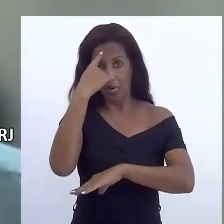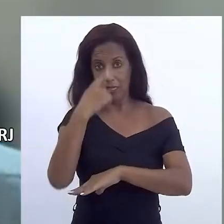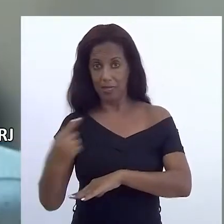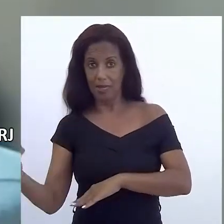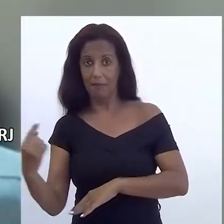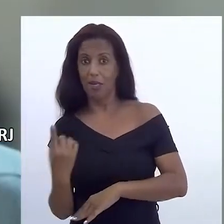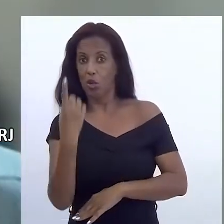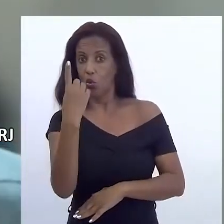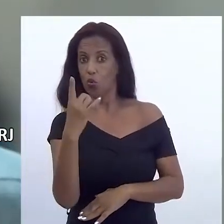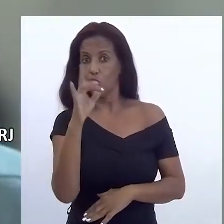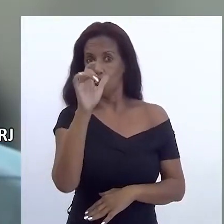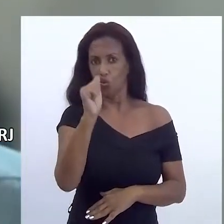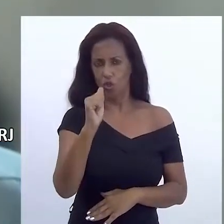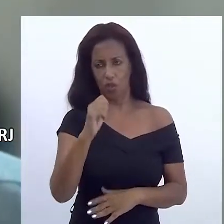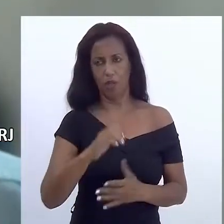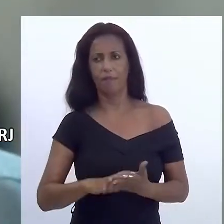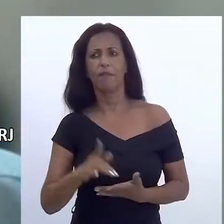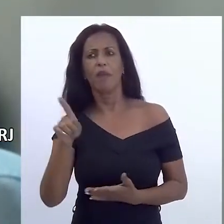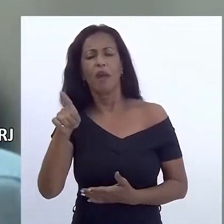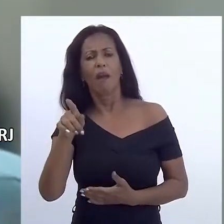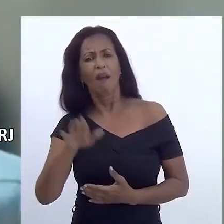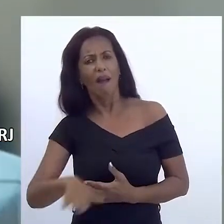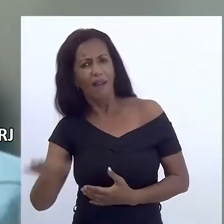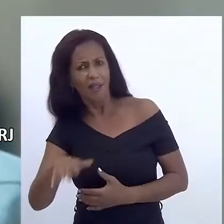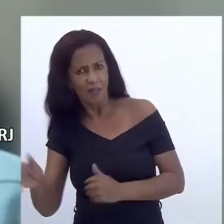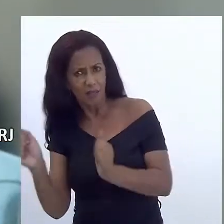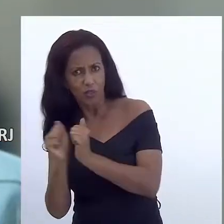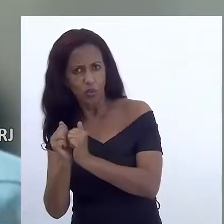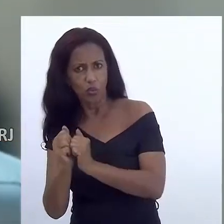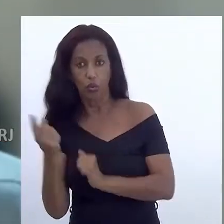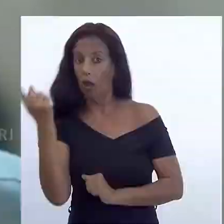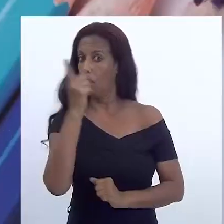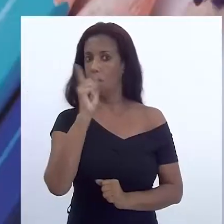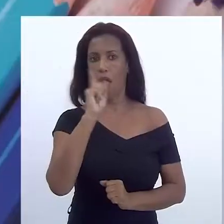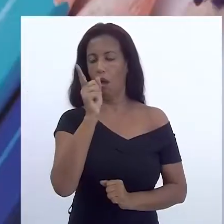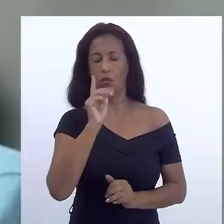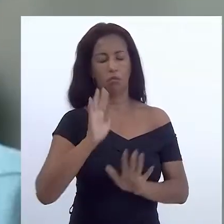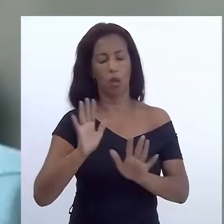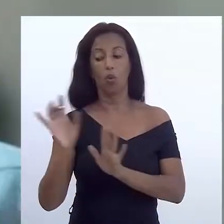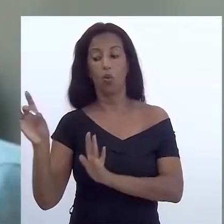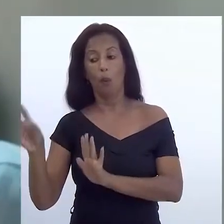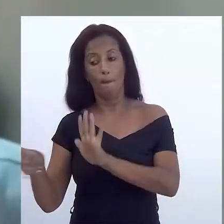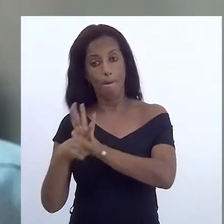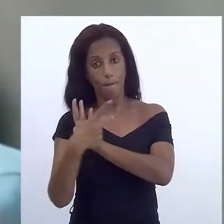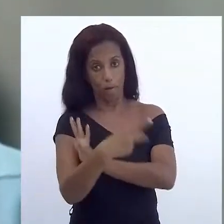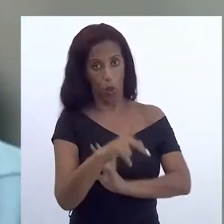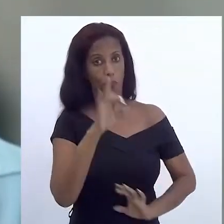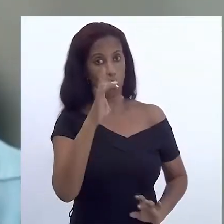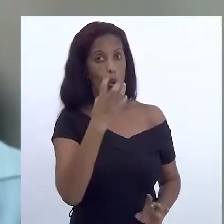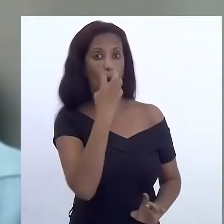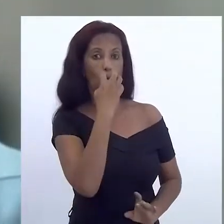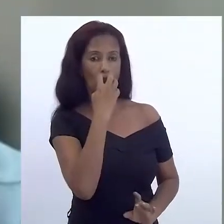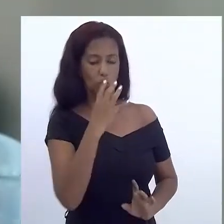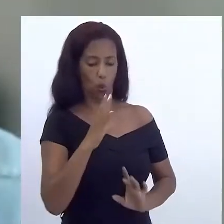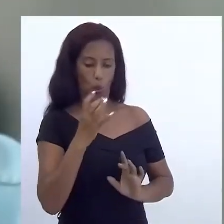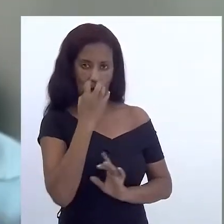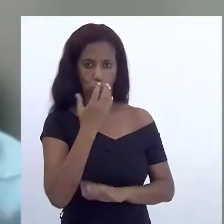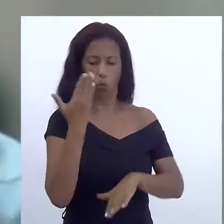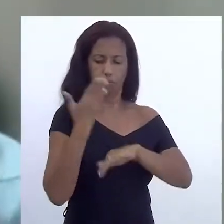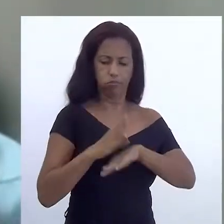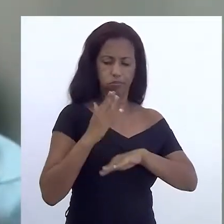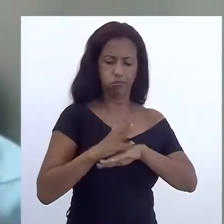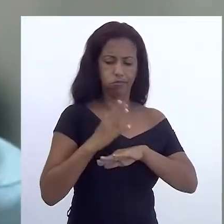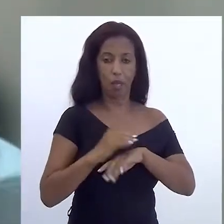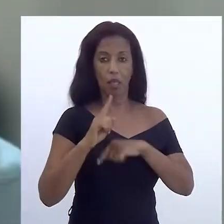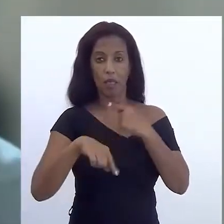leva a criança também? Não, nesse primeiro momento, só o animal, quando o cão já está preparado, e aí já